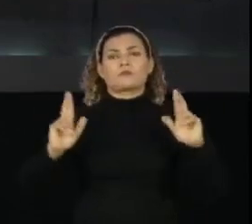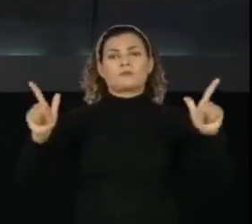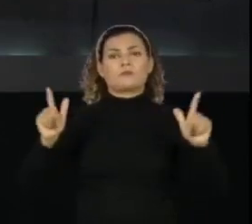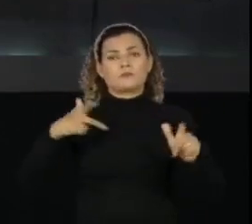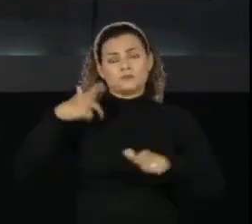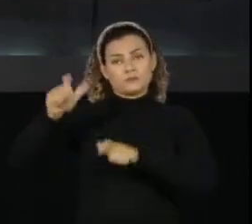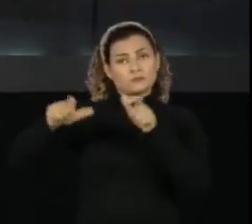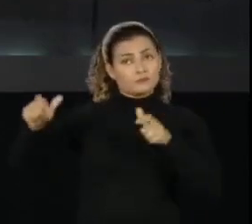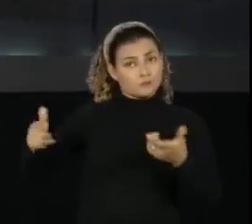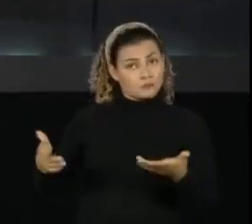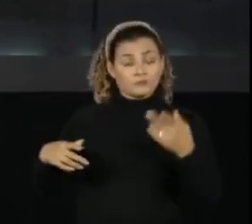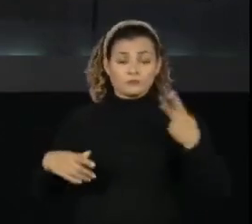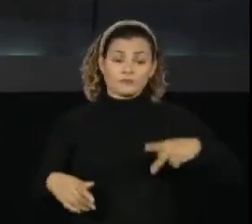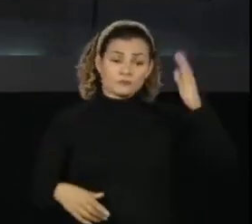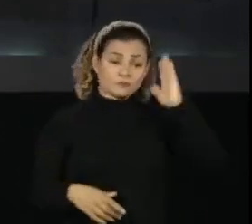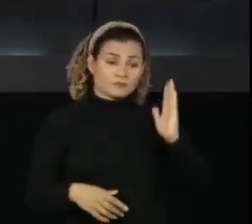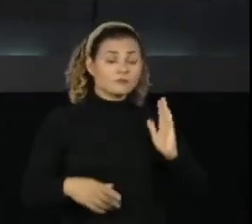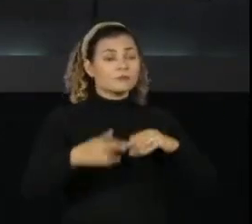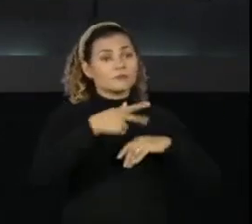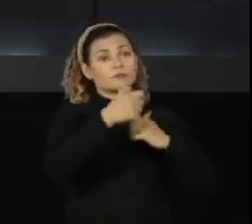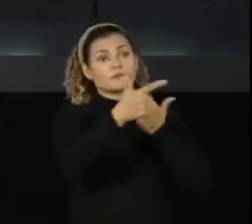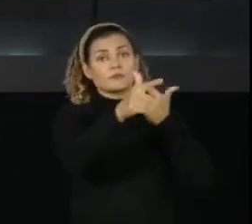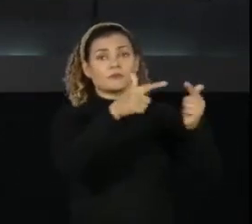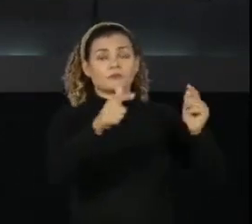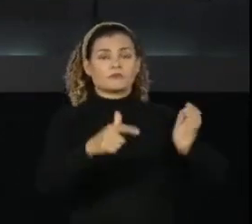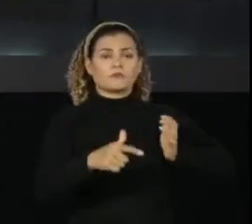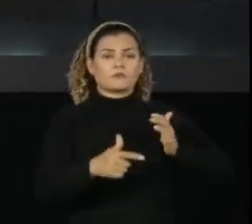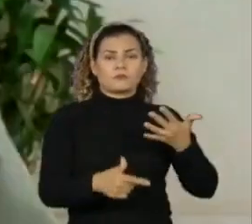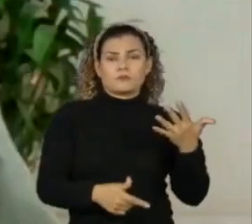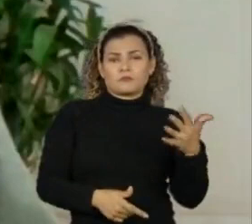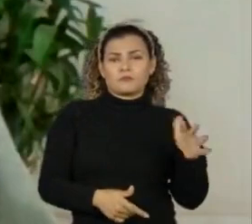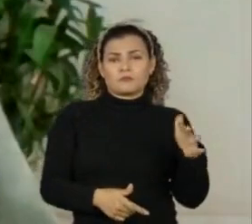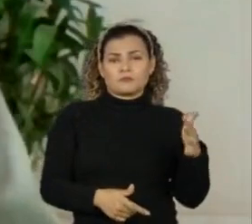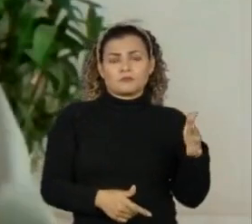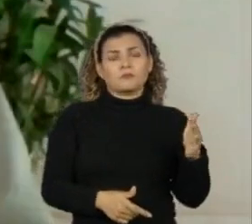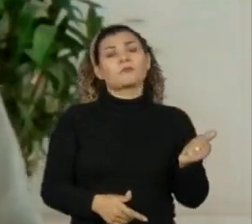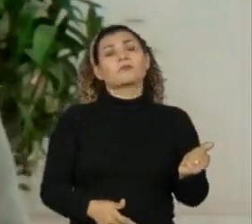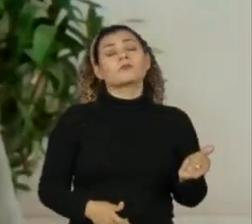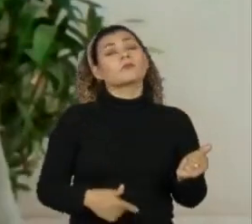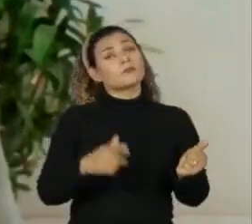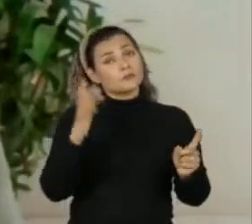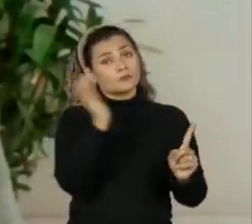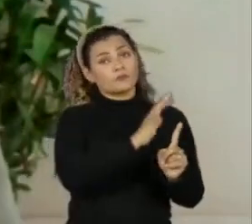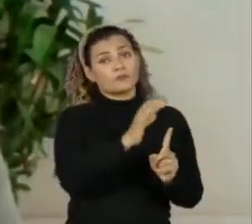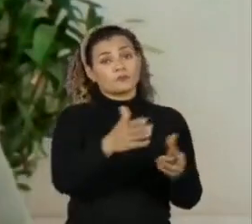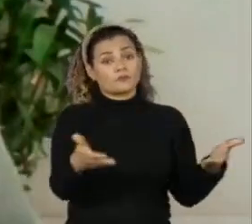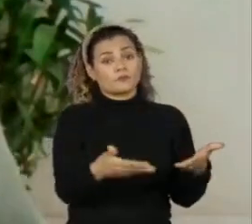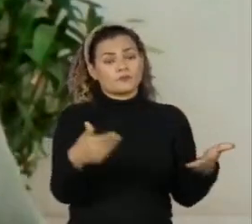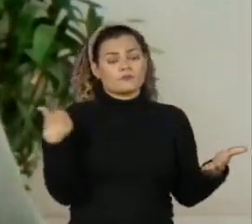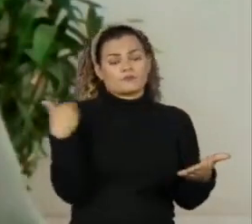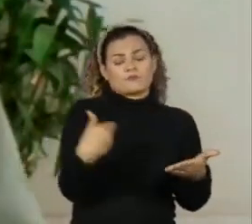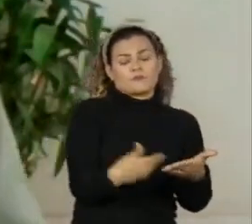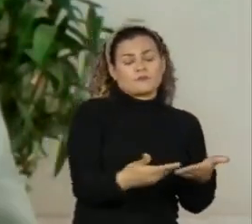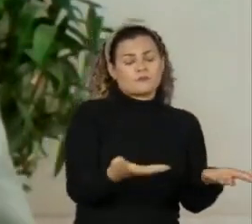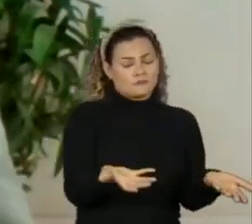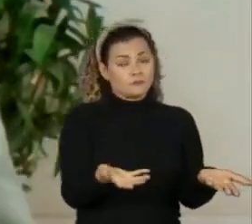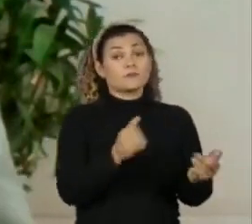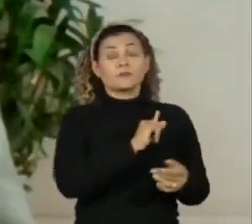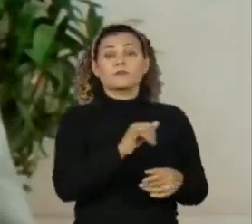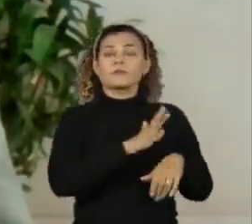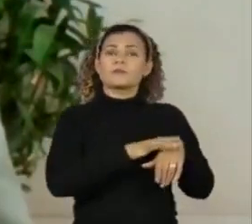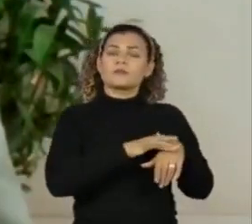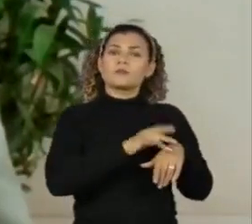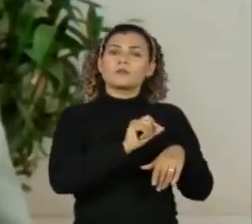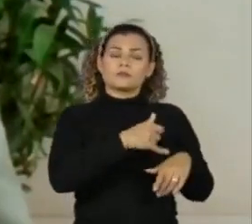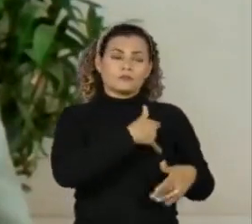da população. Já no Brasil e outros países de renda similar, isso vem acontecendo nas últimas décadas. Se a doença é mais comum